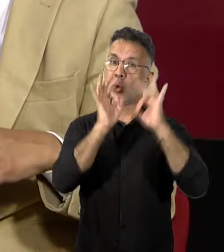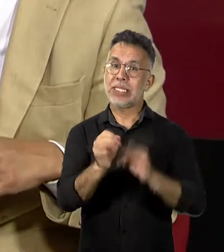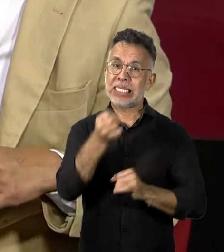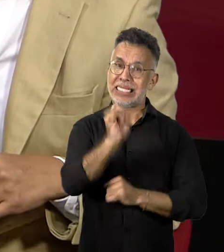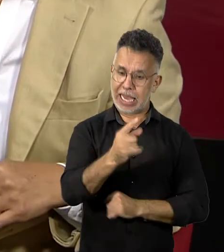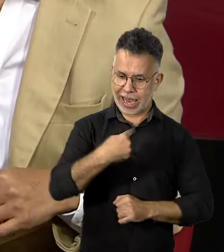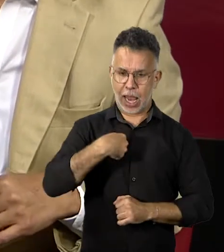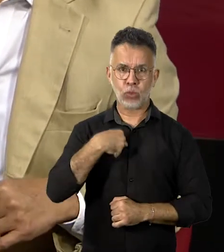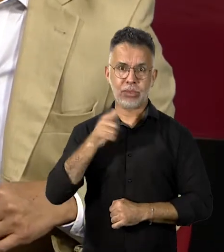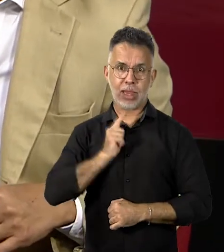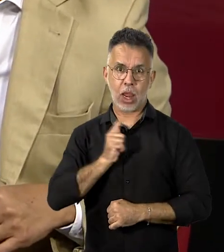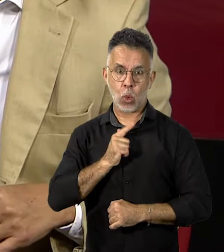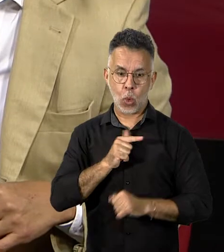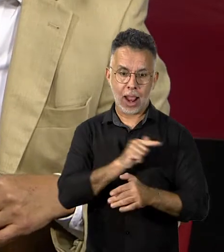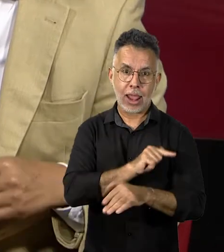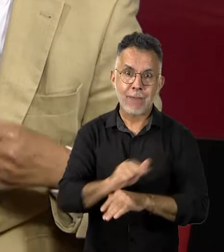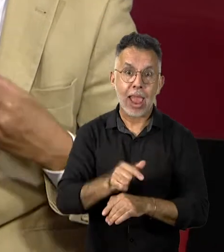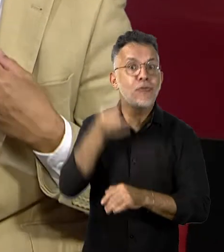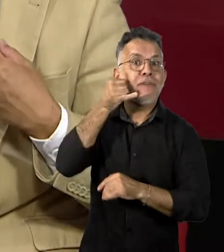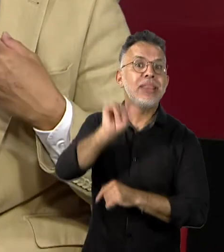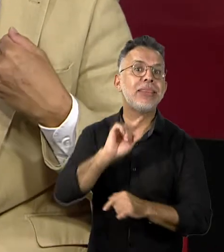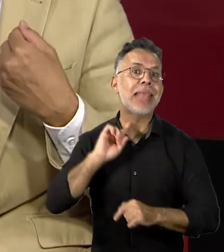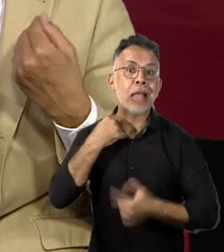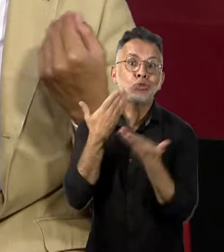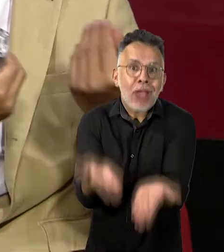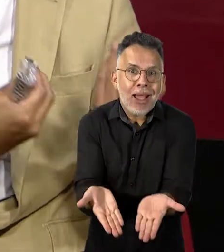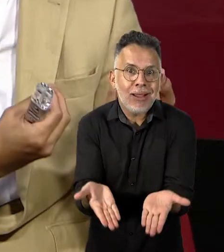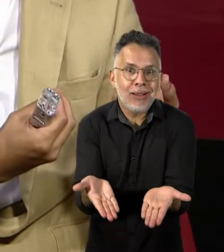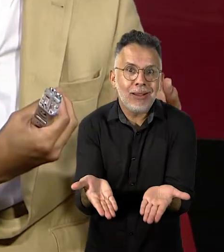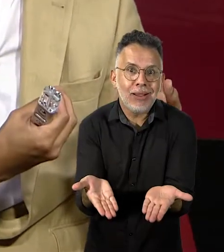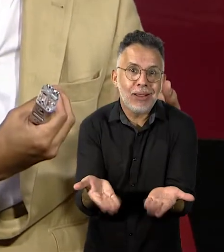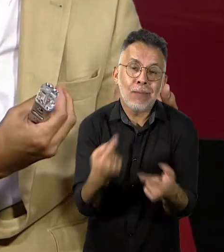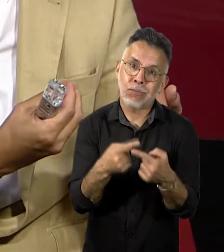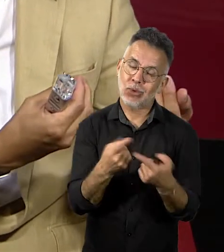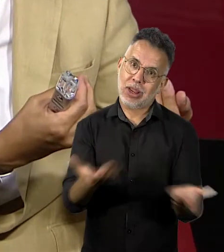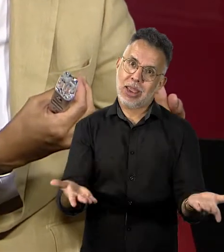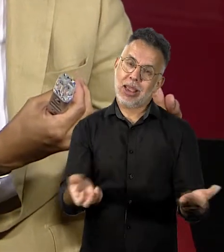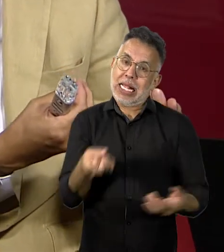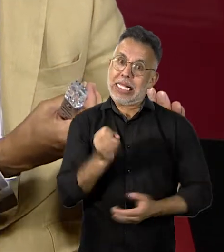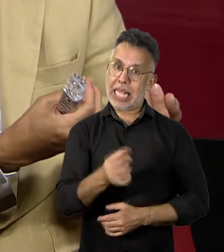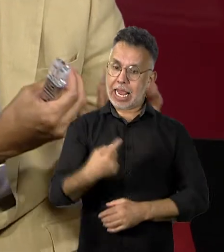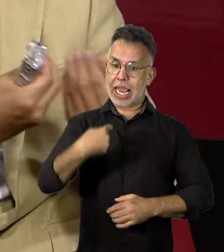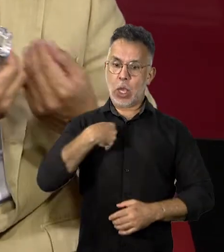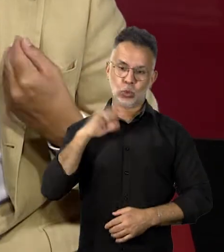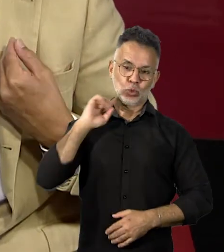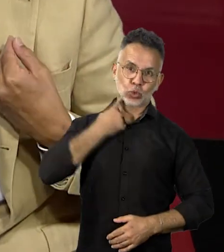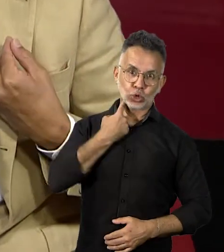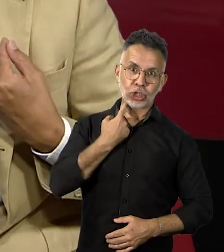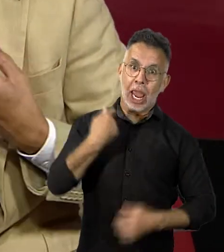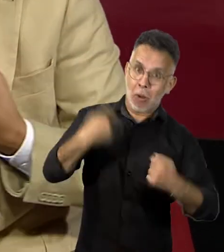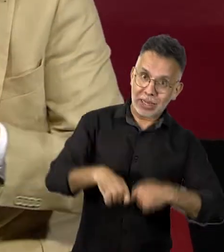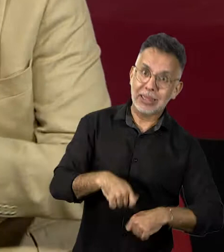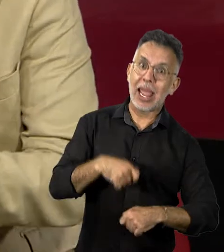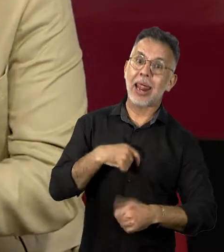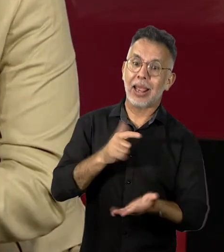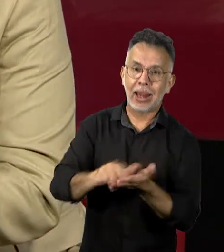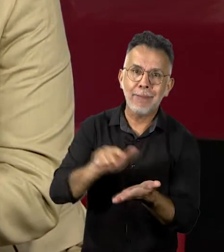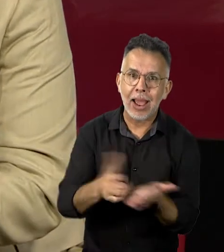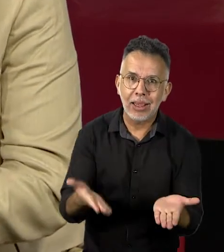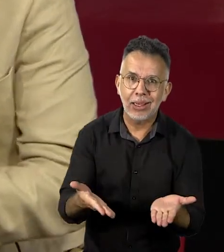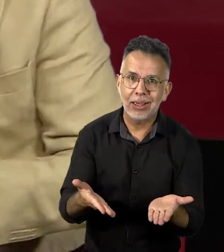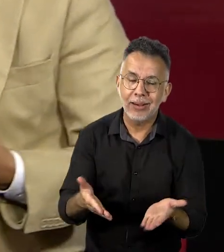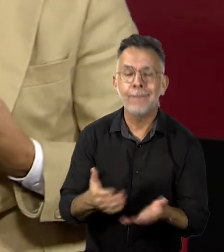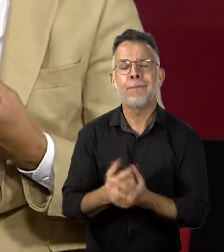se eu tenho que limpar, eu vou evitar sujar. Porque se eu sujar, eu terei que